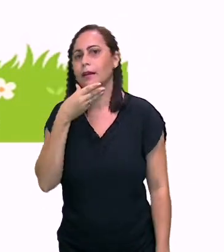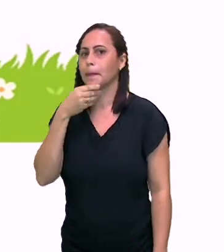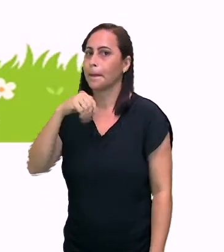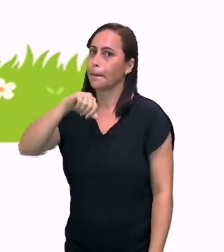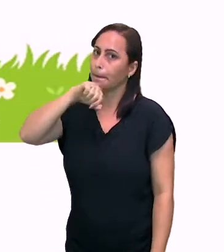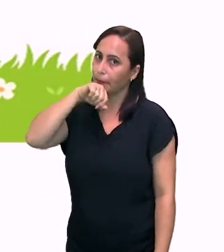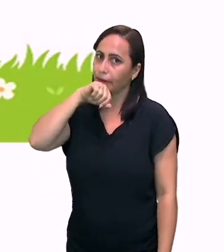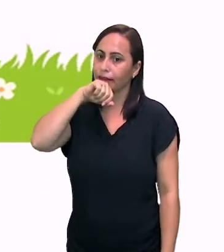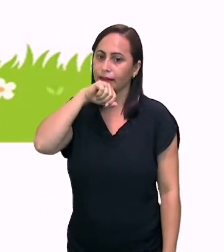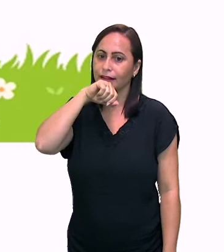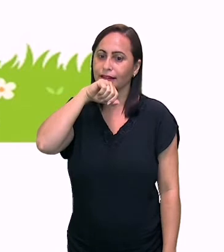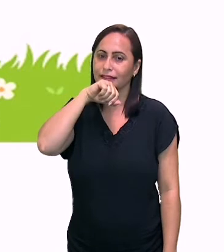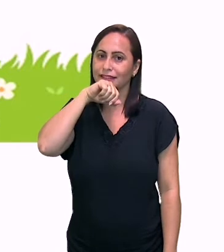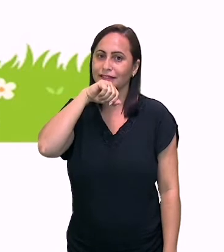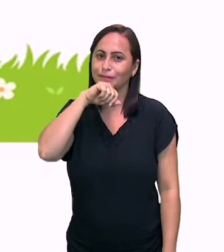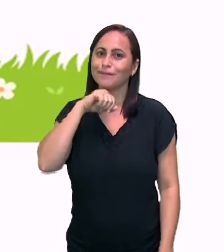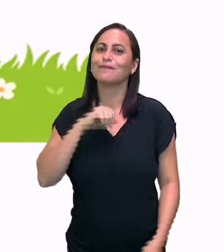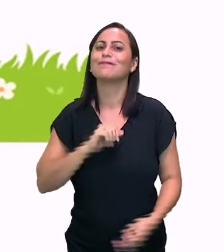papai.